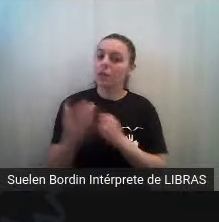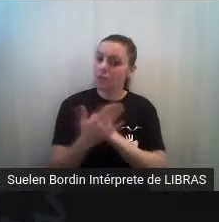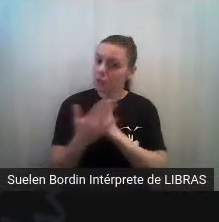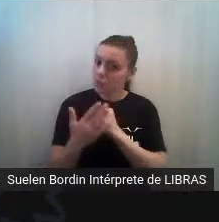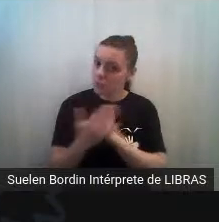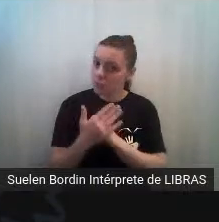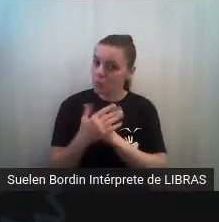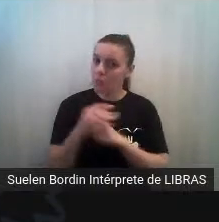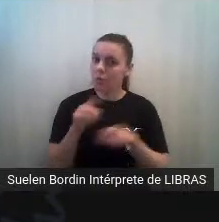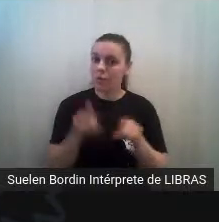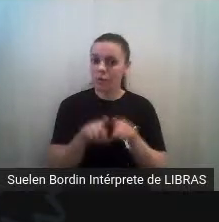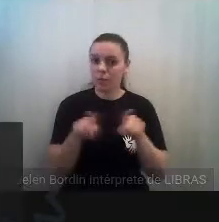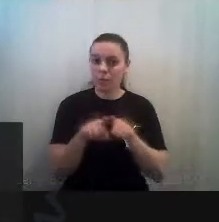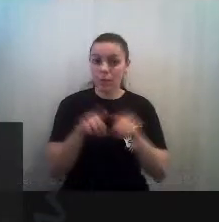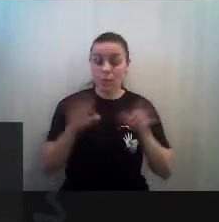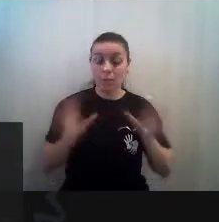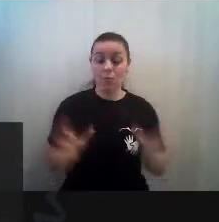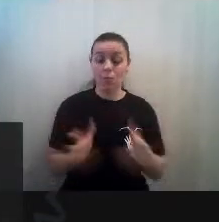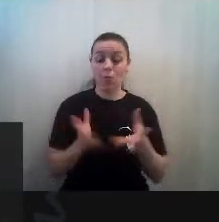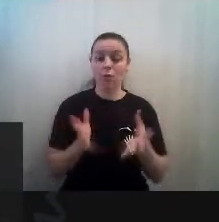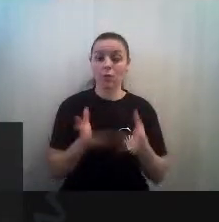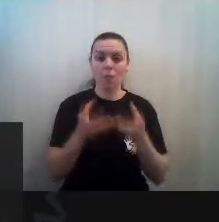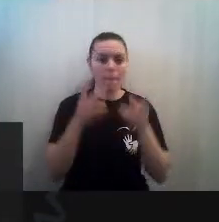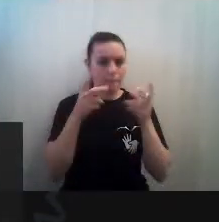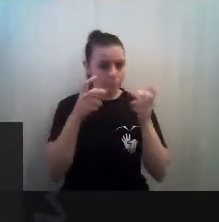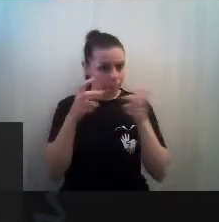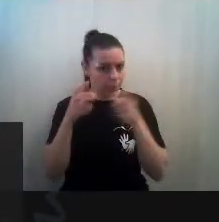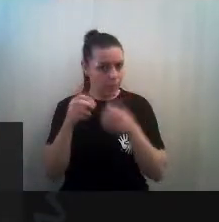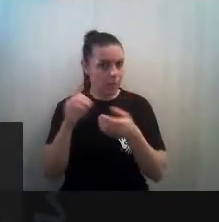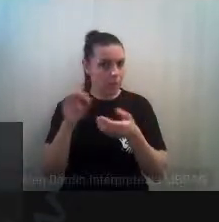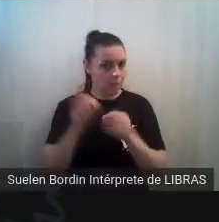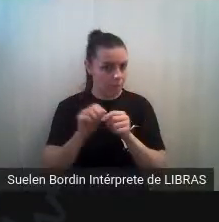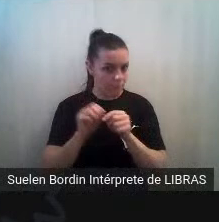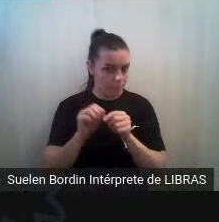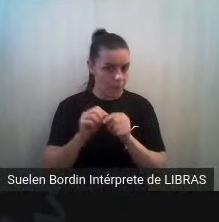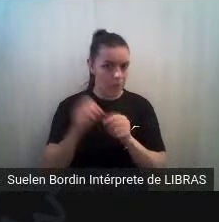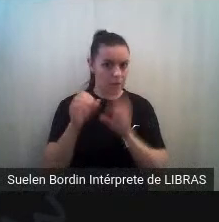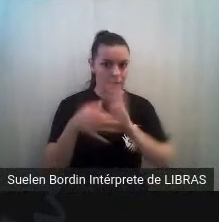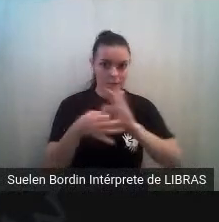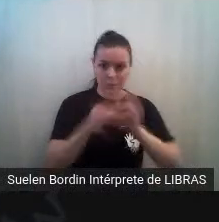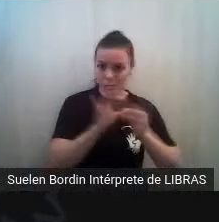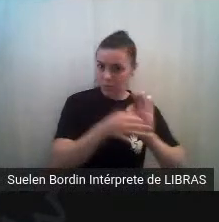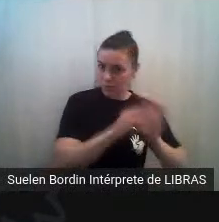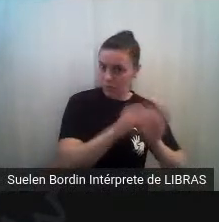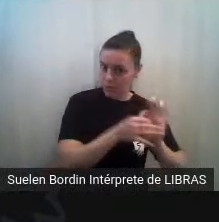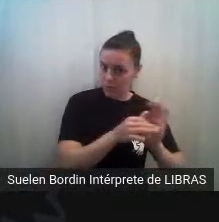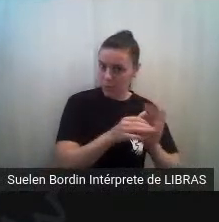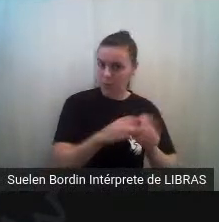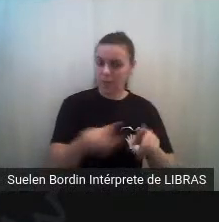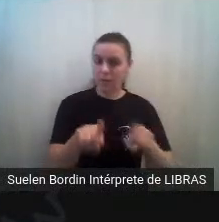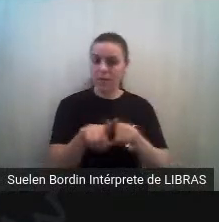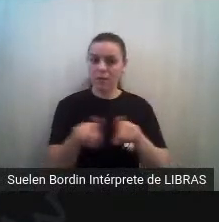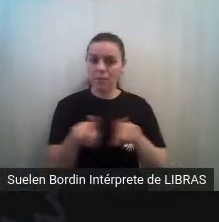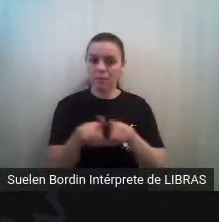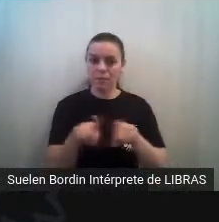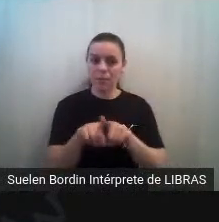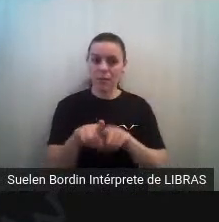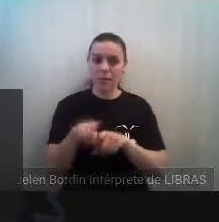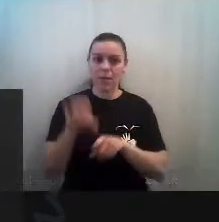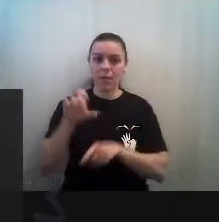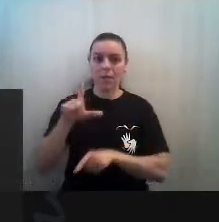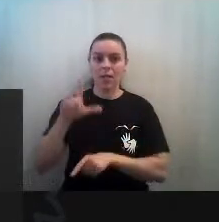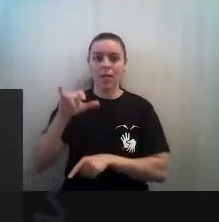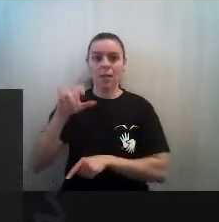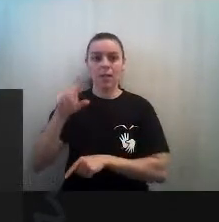então, a gente incentiva que o pessoal preste mesmo, participe dessas Olimpíadas. O Fidelis aqui, Zanetti de Castro, ele é